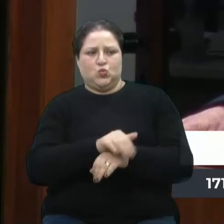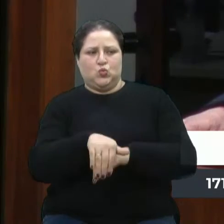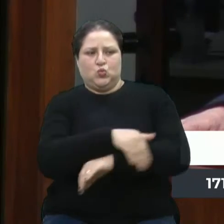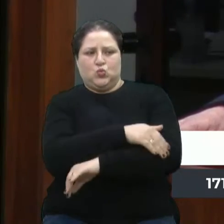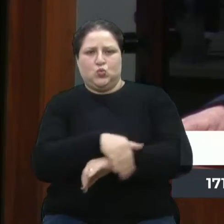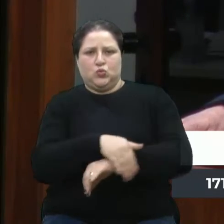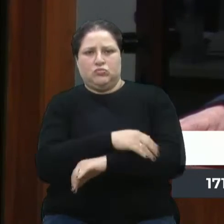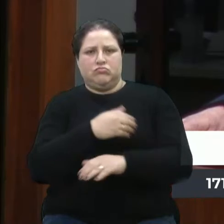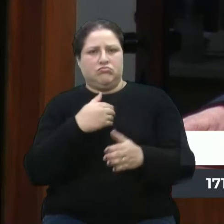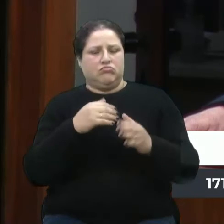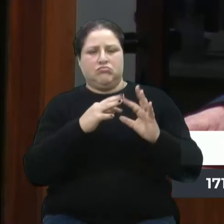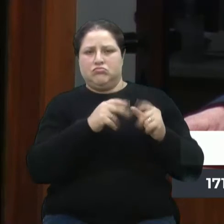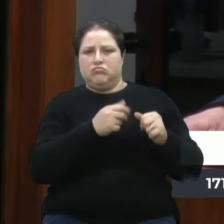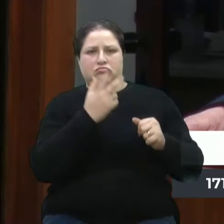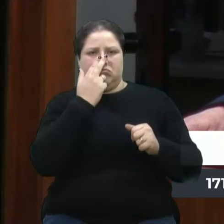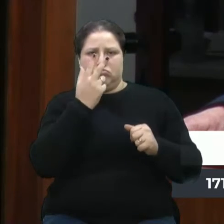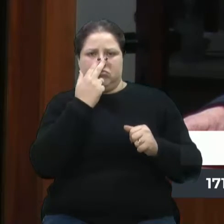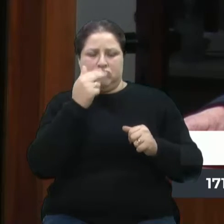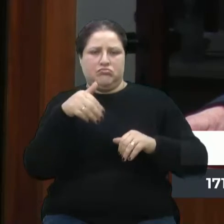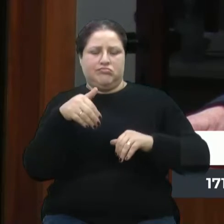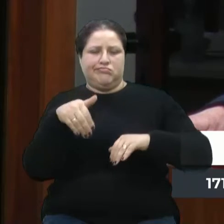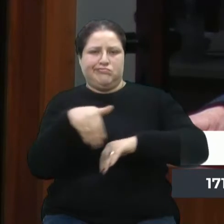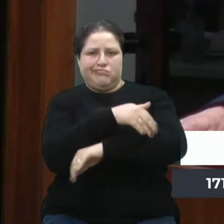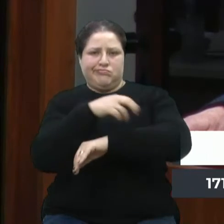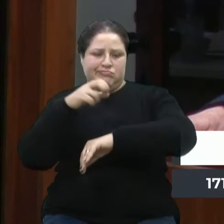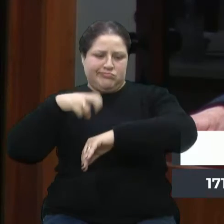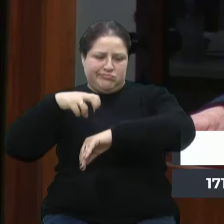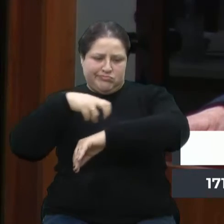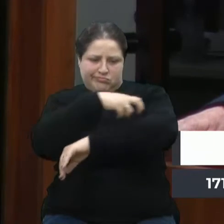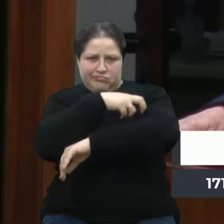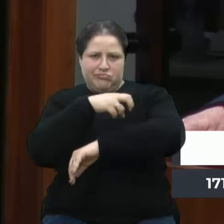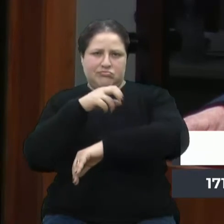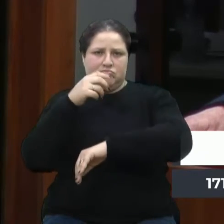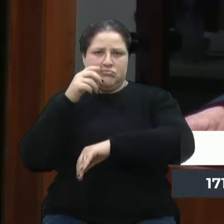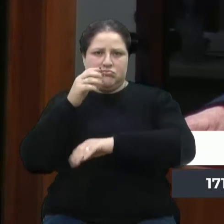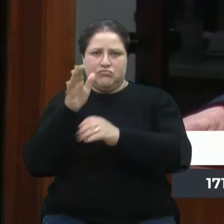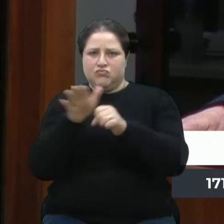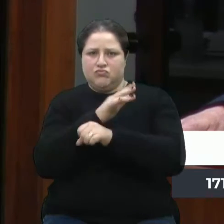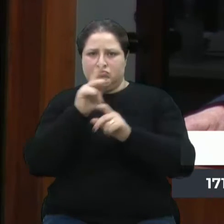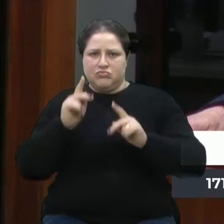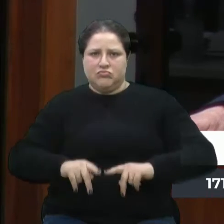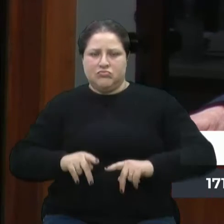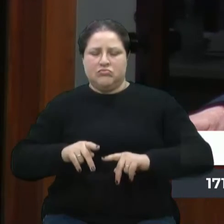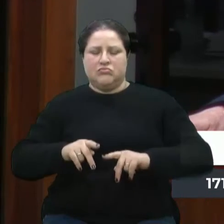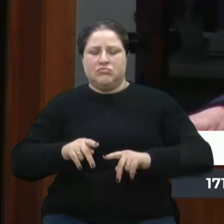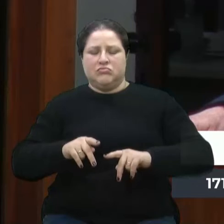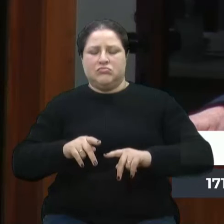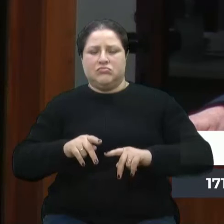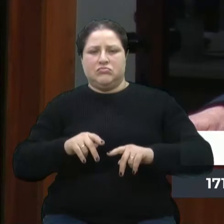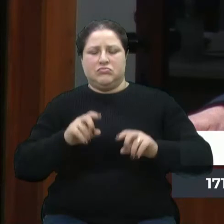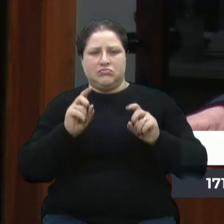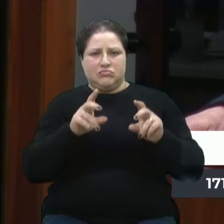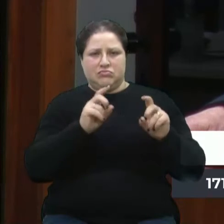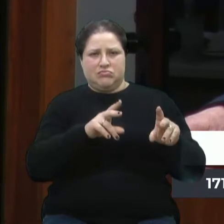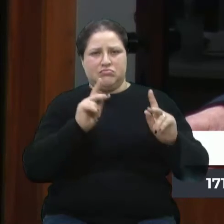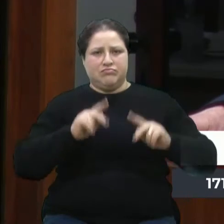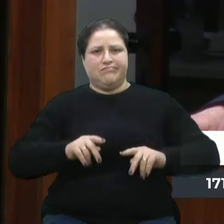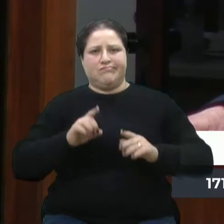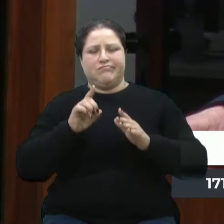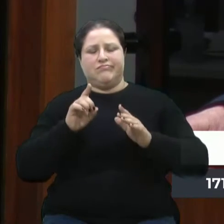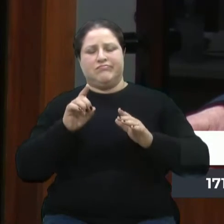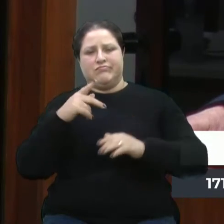todo da mesma forma, passeio público cheio de ambulantes, pessoal com deficiência, ou cadeira de rodas, tem dificuldade de andar nas